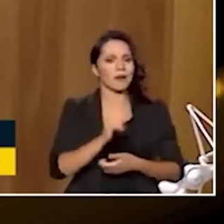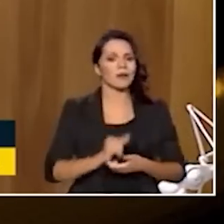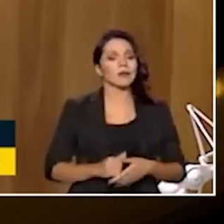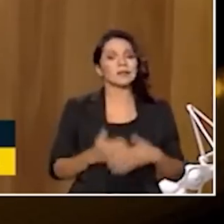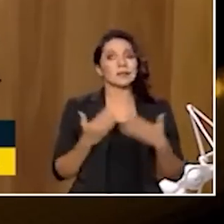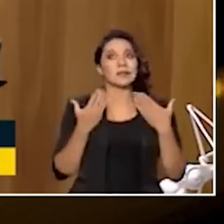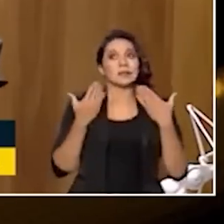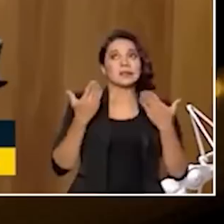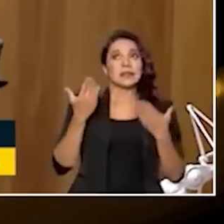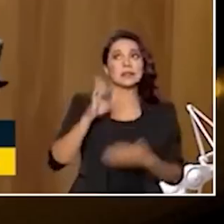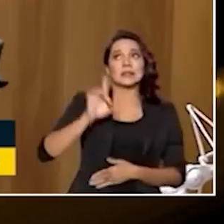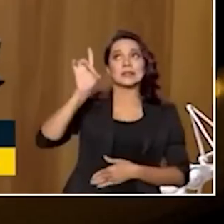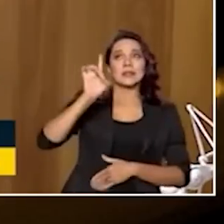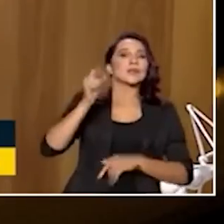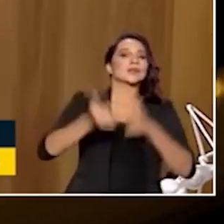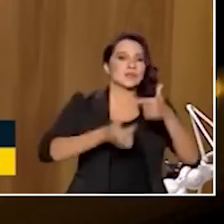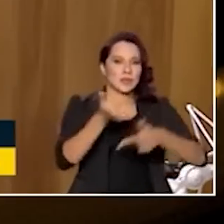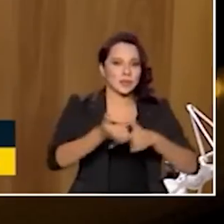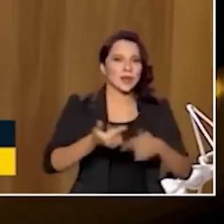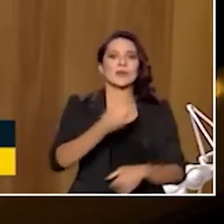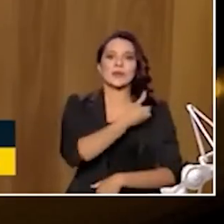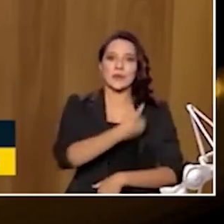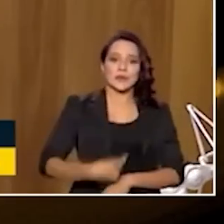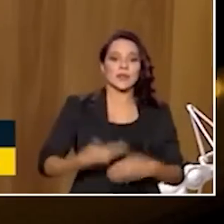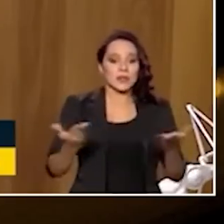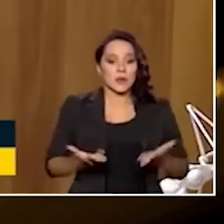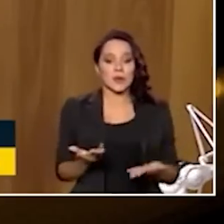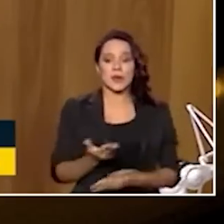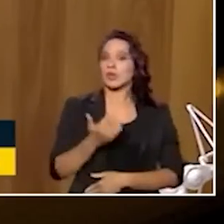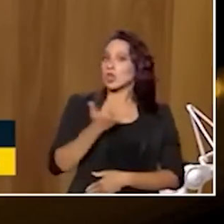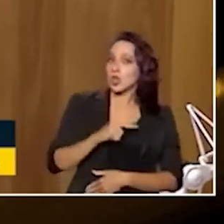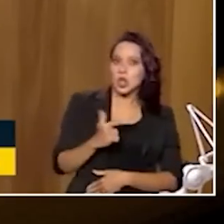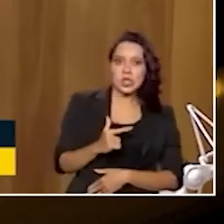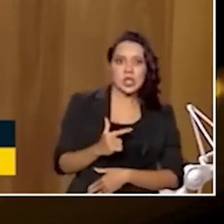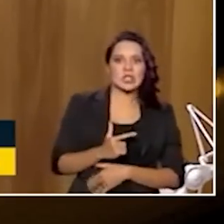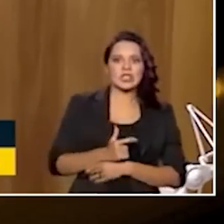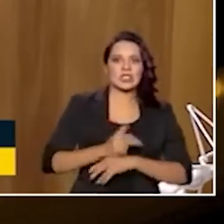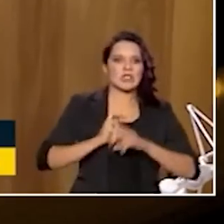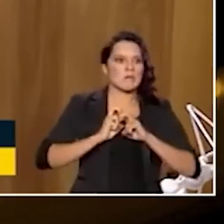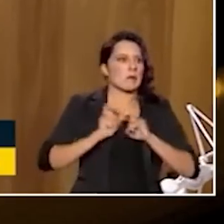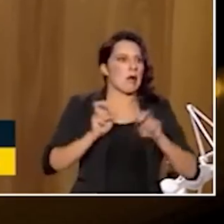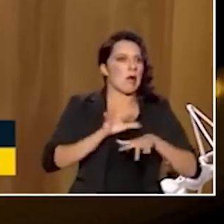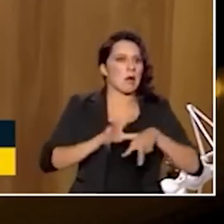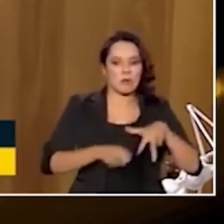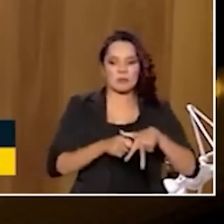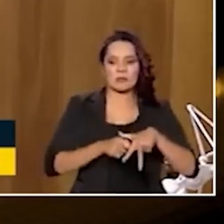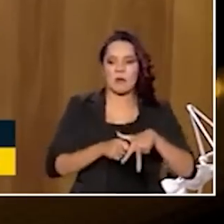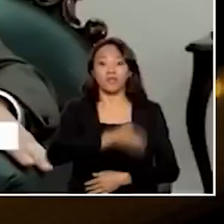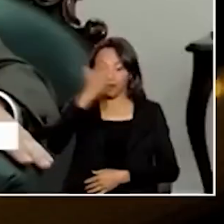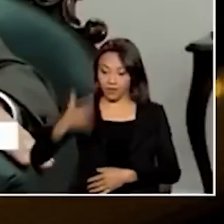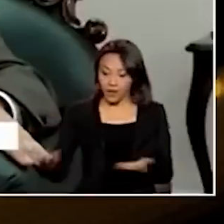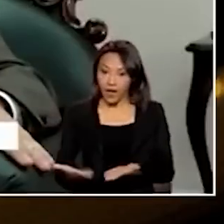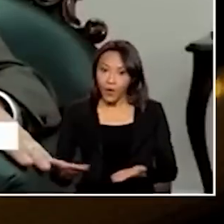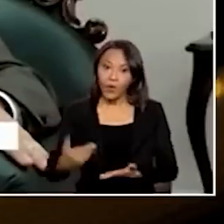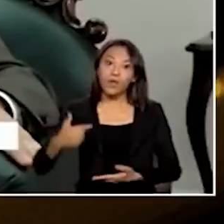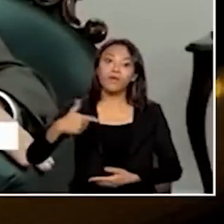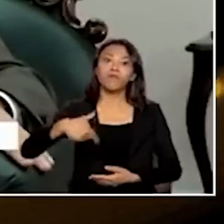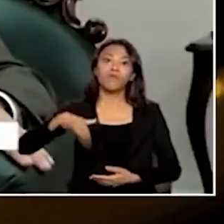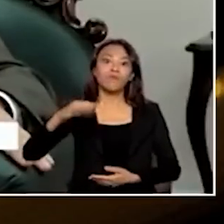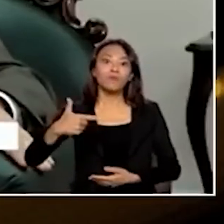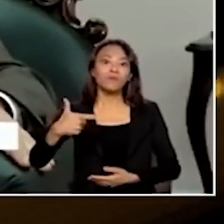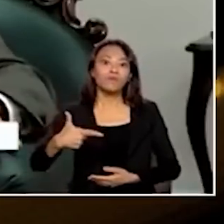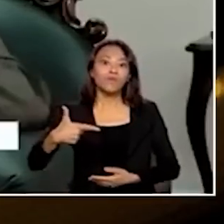familiar dele ou seja Olha o trauma psicológica o dano psicológico que isso já já provocou